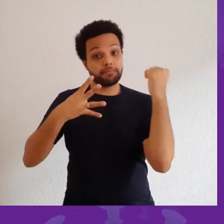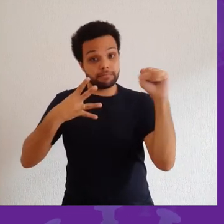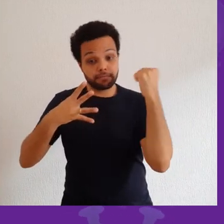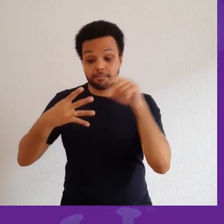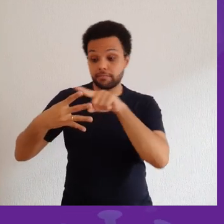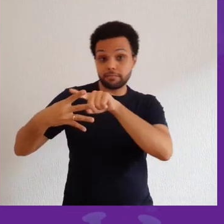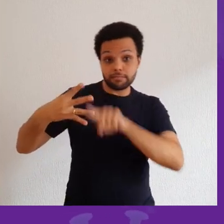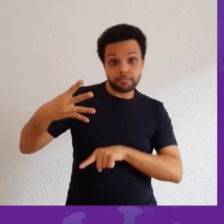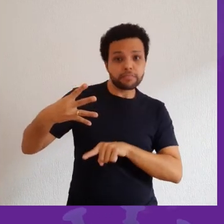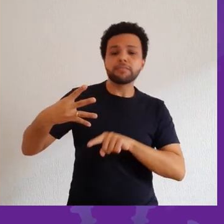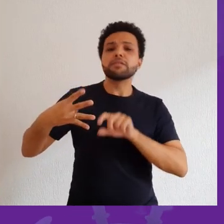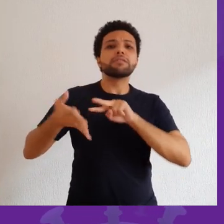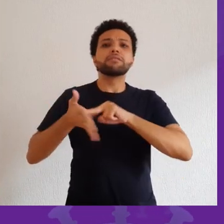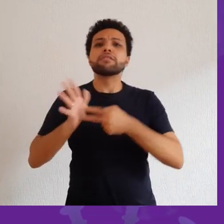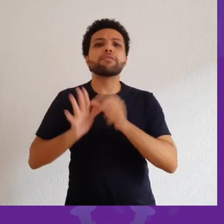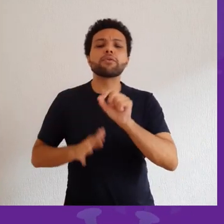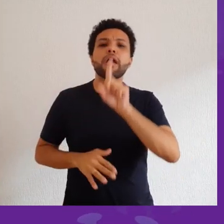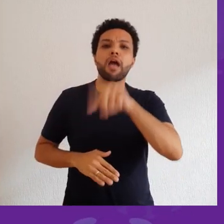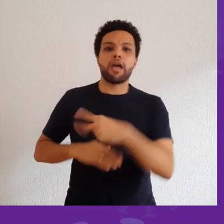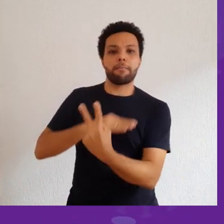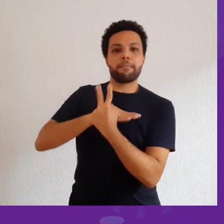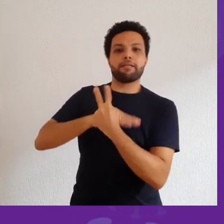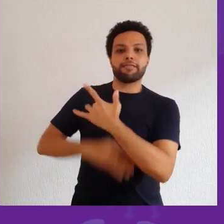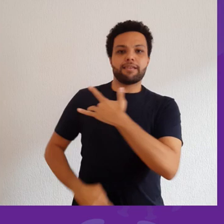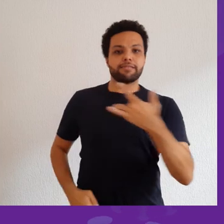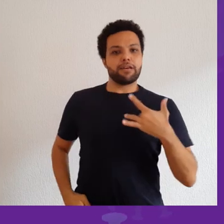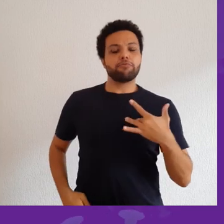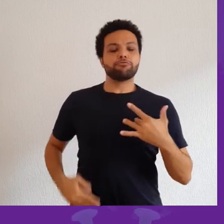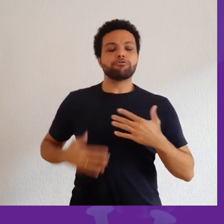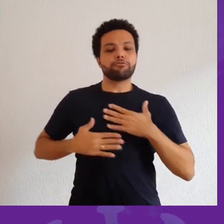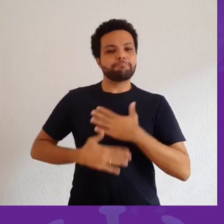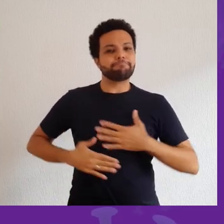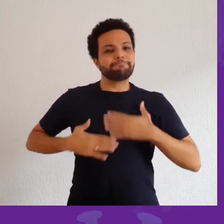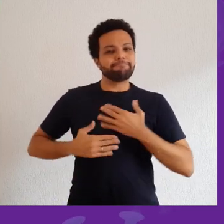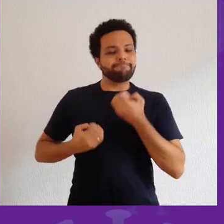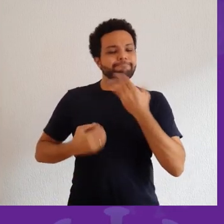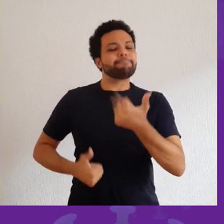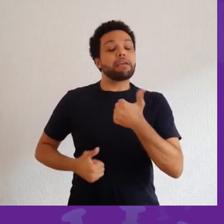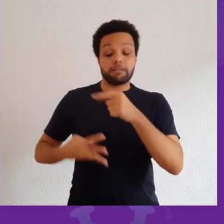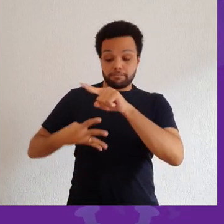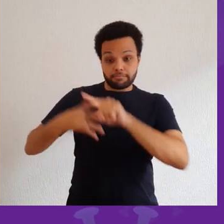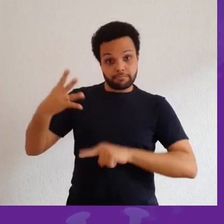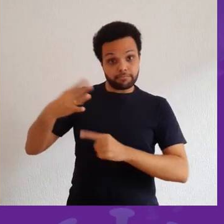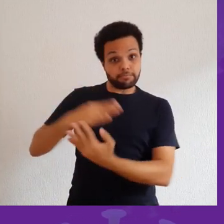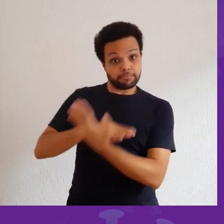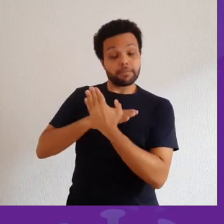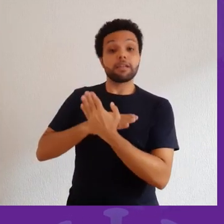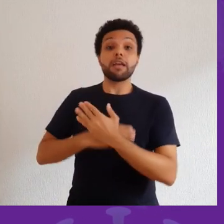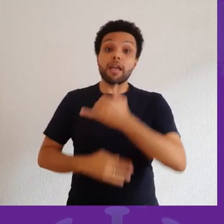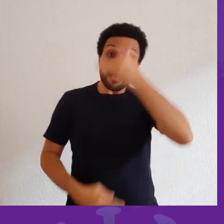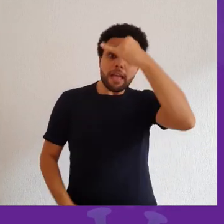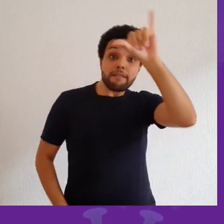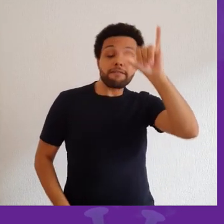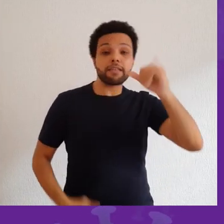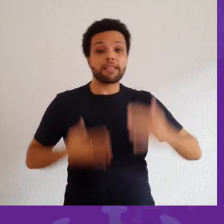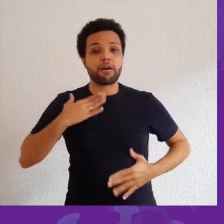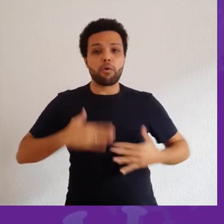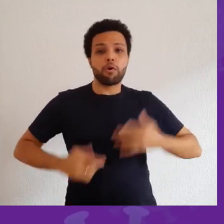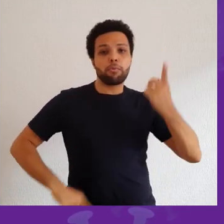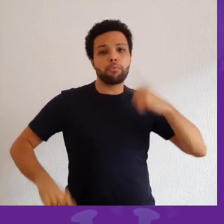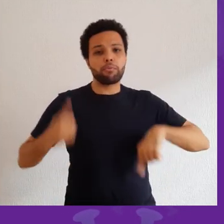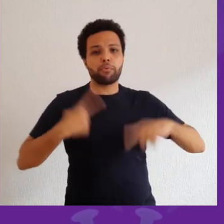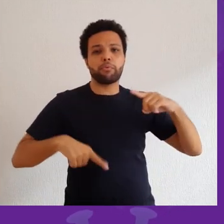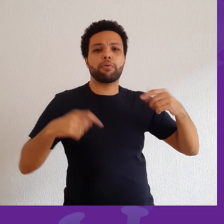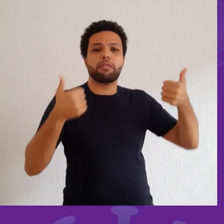praticar atividade física, ou seja, a conservação geral da saúde e do bem-estar é a melhor coisa para evitar que o